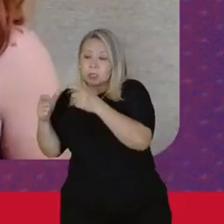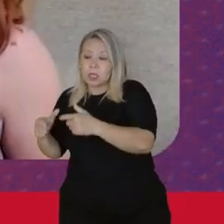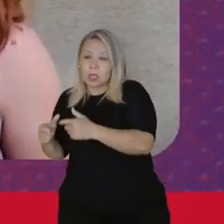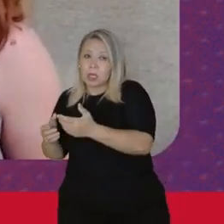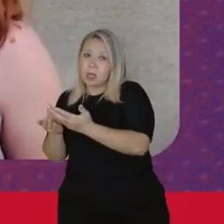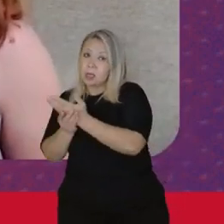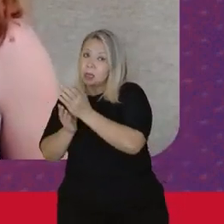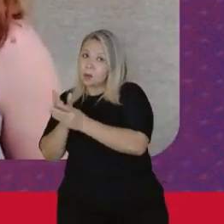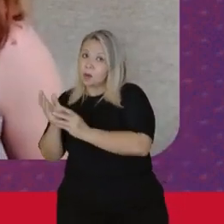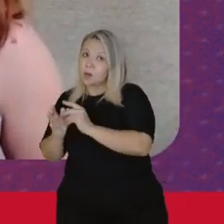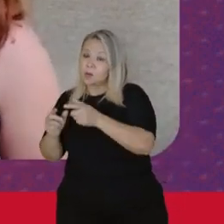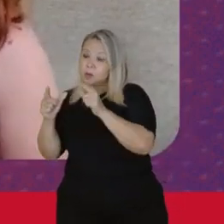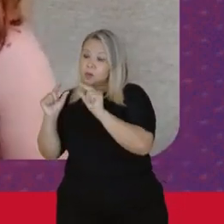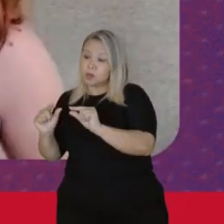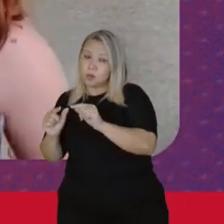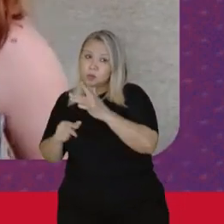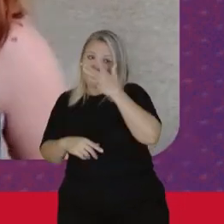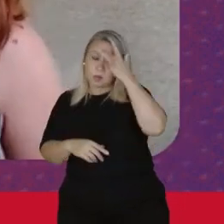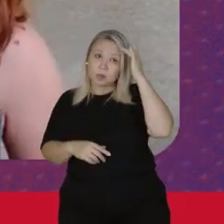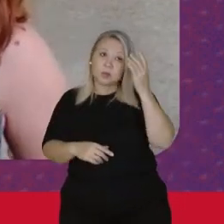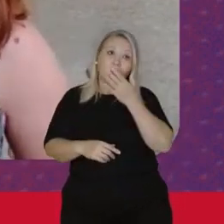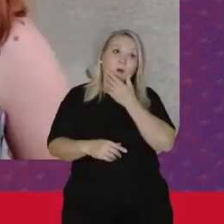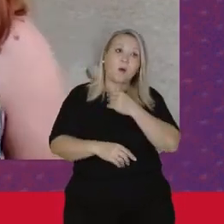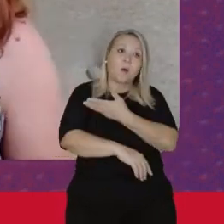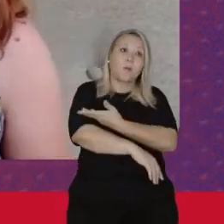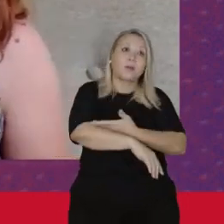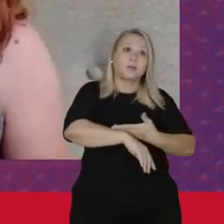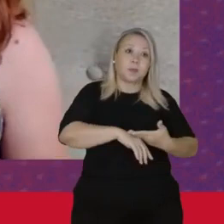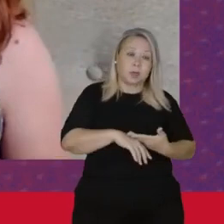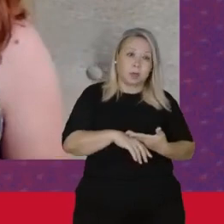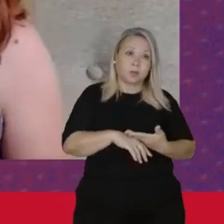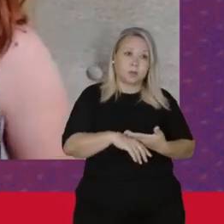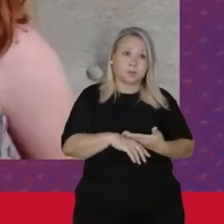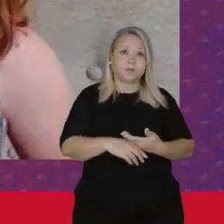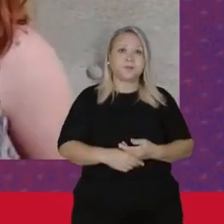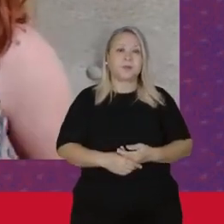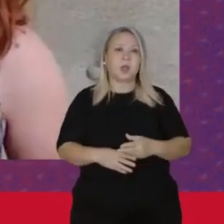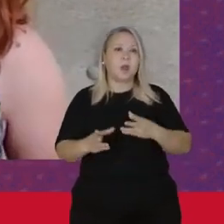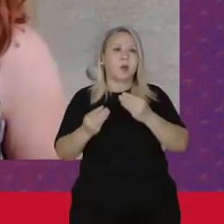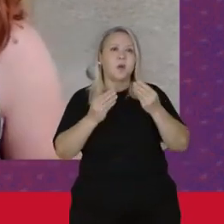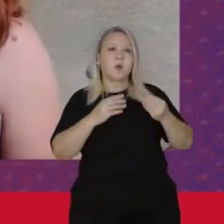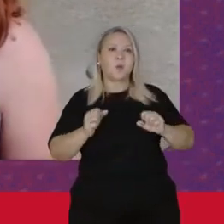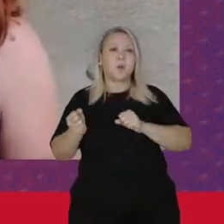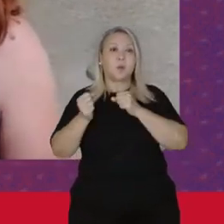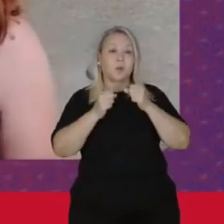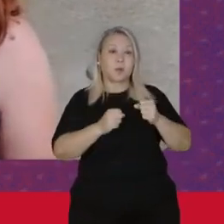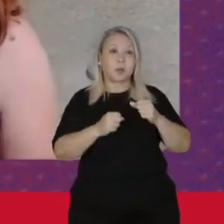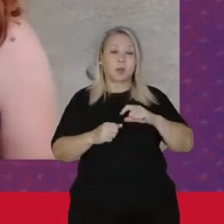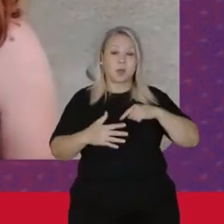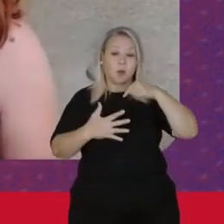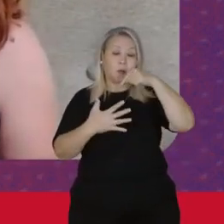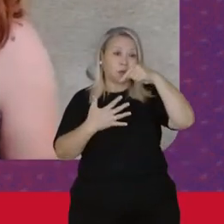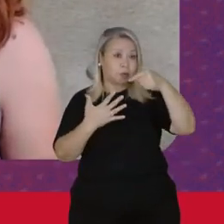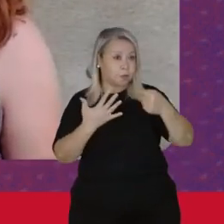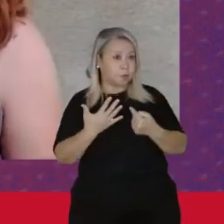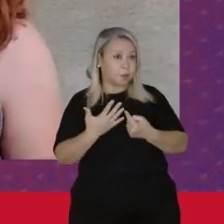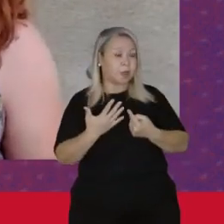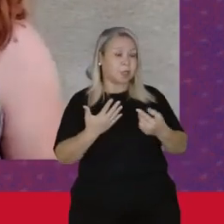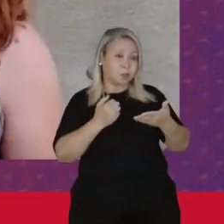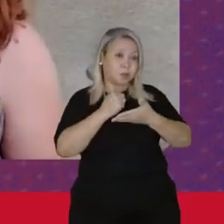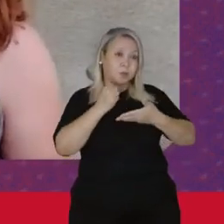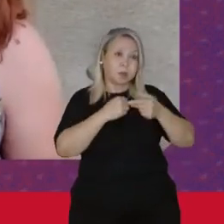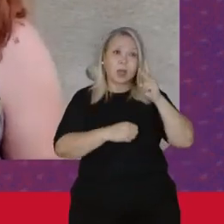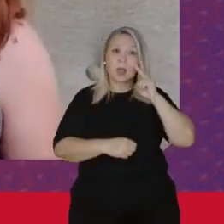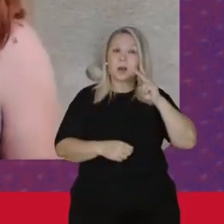poucas pessoas, que são, em geral, homens brancos, né, com muito poder. Então, esse é um elemento fundamental.